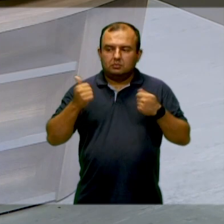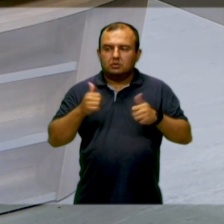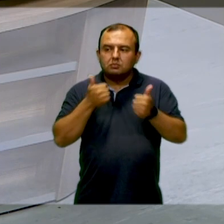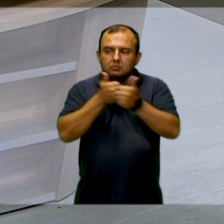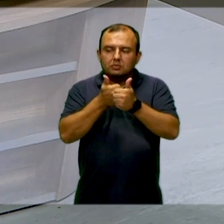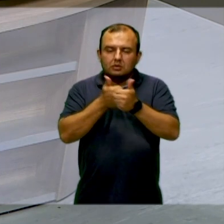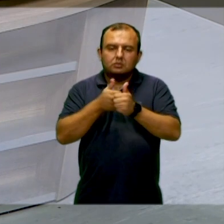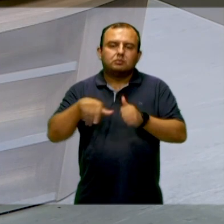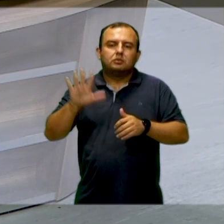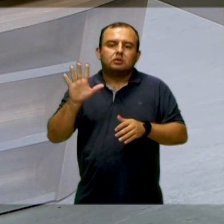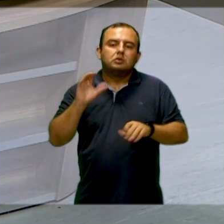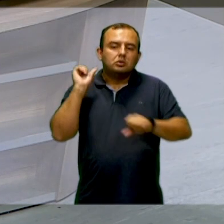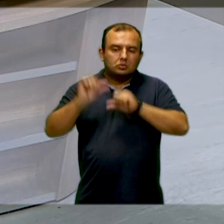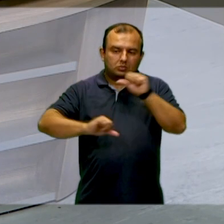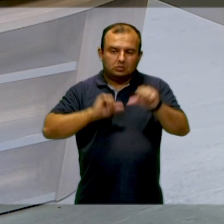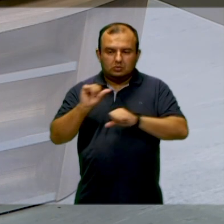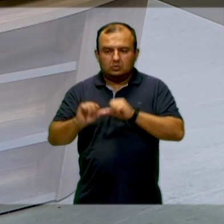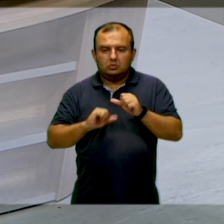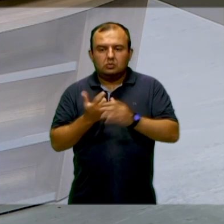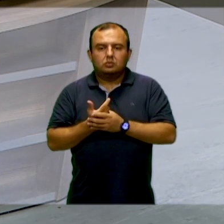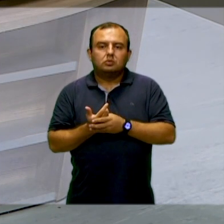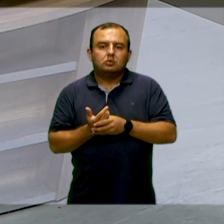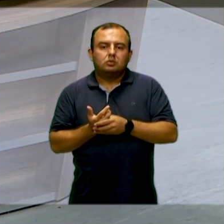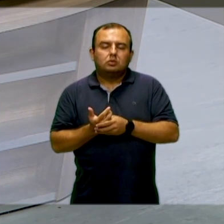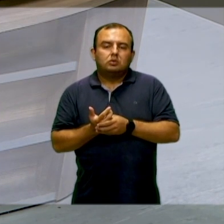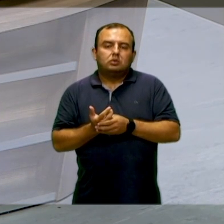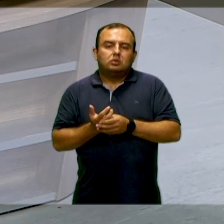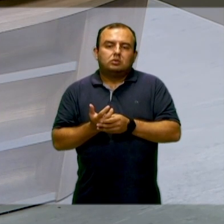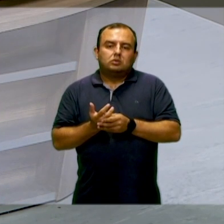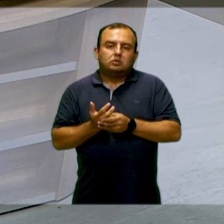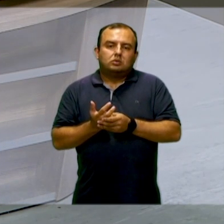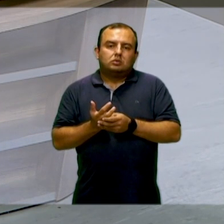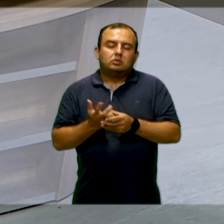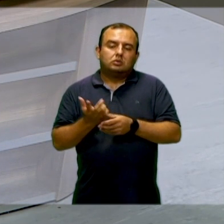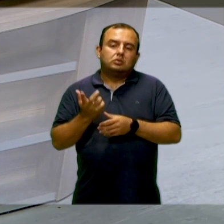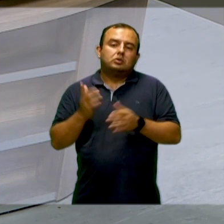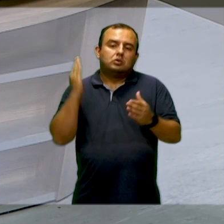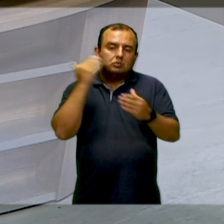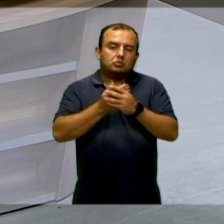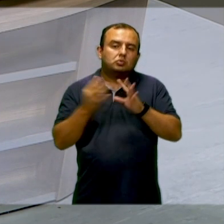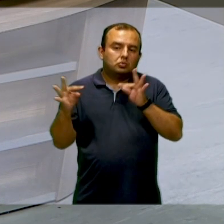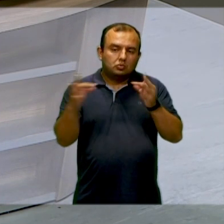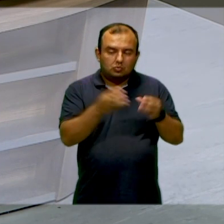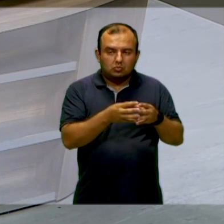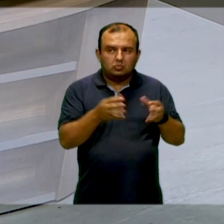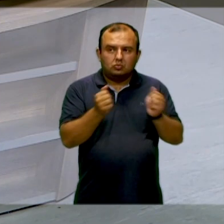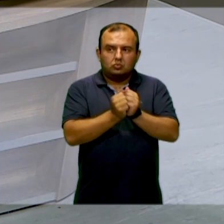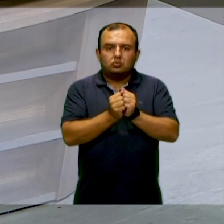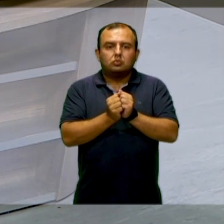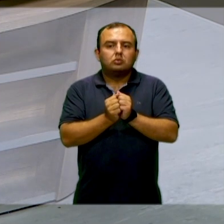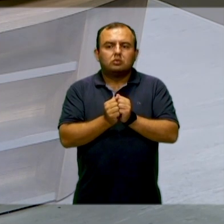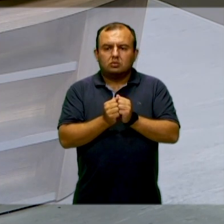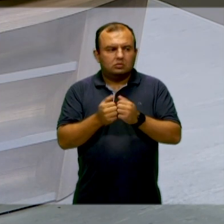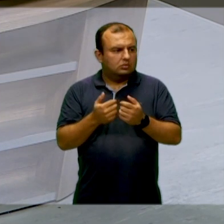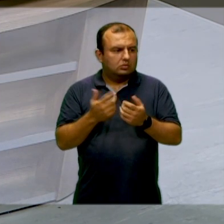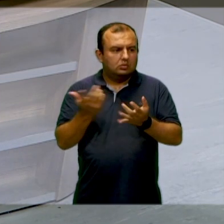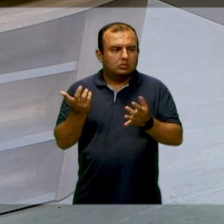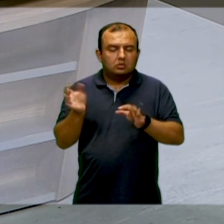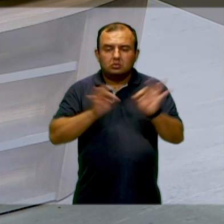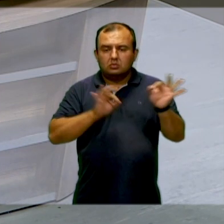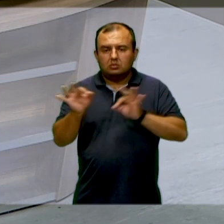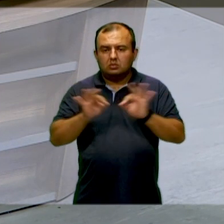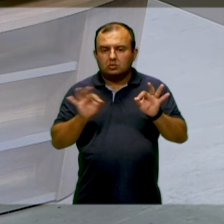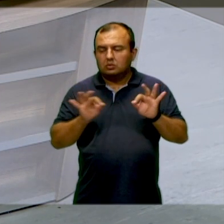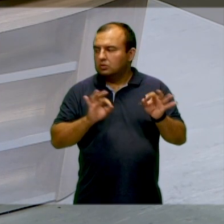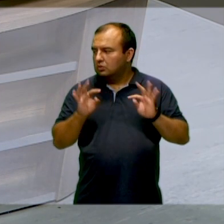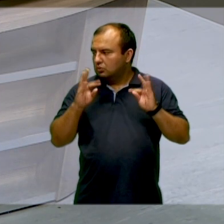proximidade. Nós estamos mudando, indo para um lugar que a gente possa acolher todas essas pastas, tudo no mesmo local, e o nosso planejamento possa ser todo